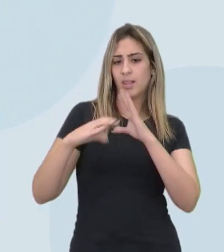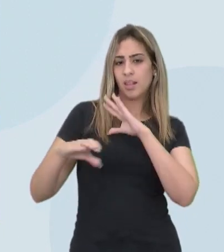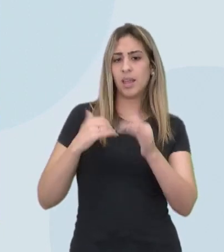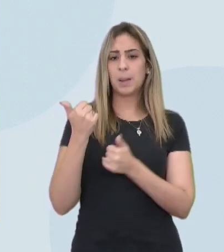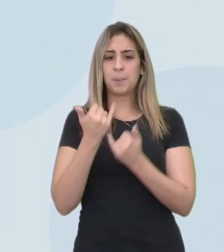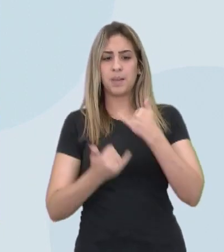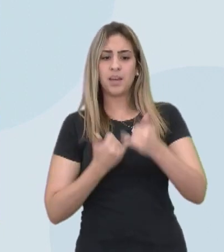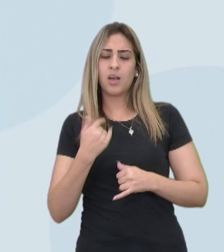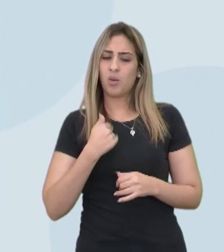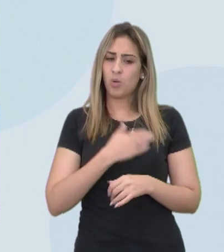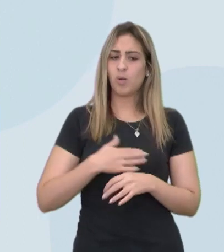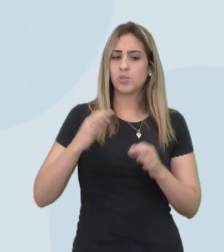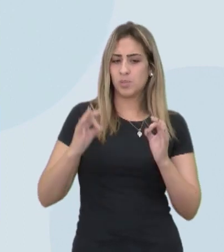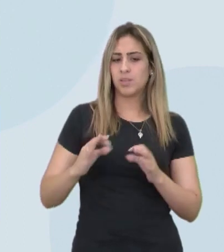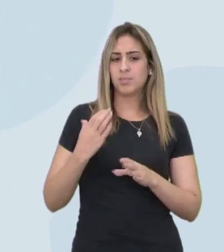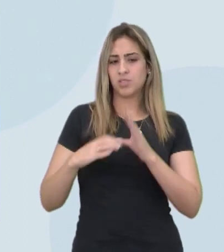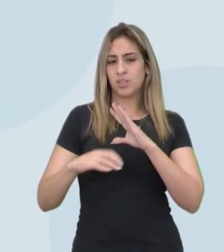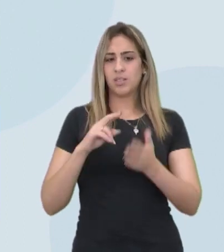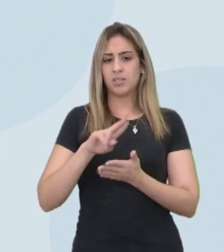dançar.